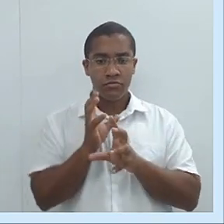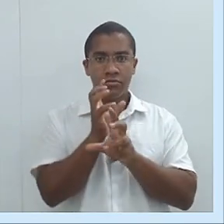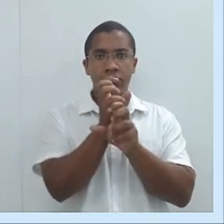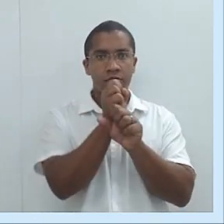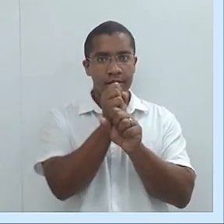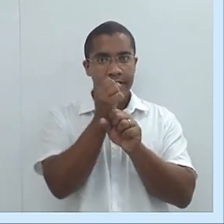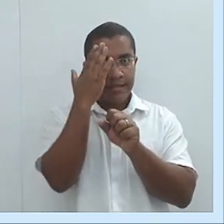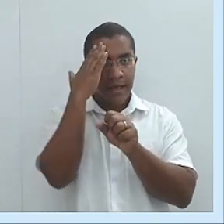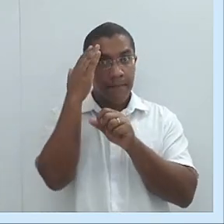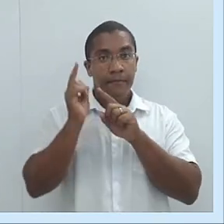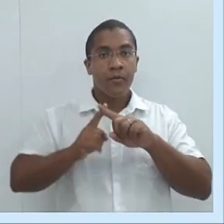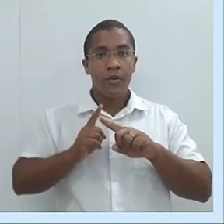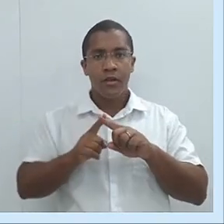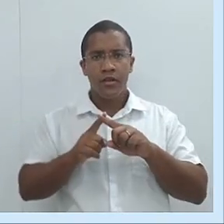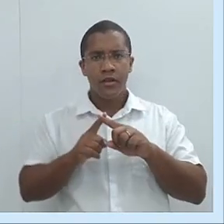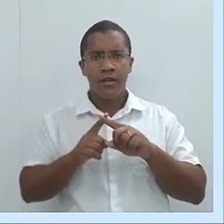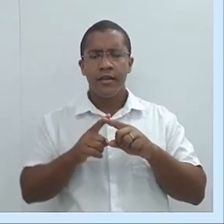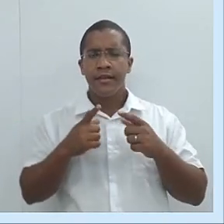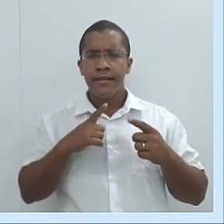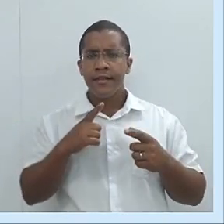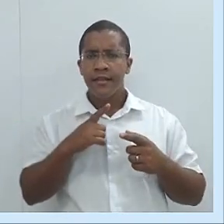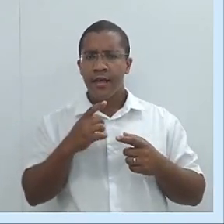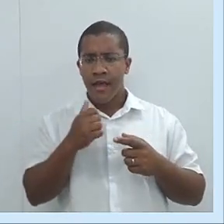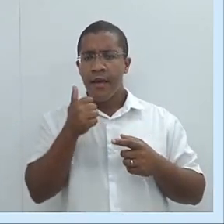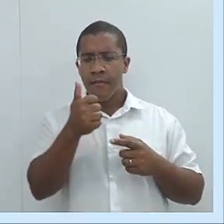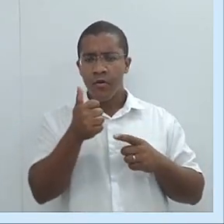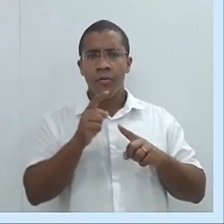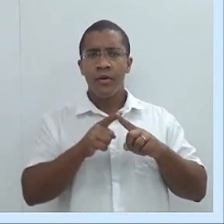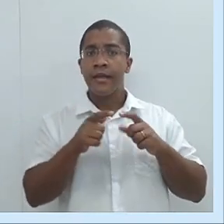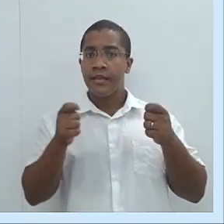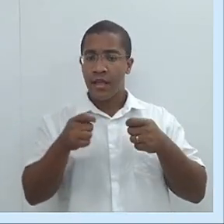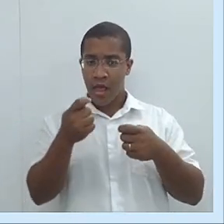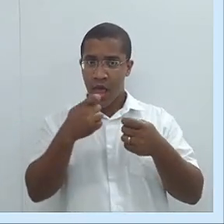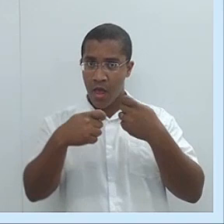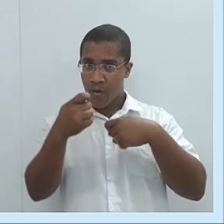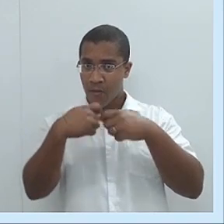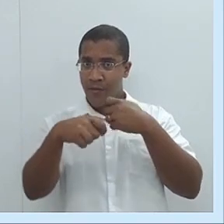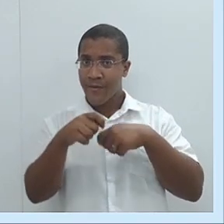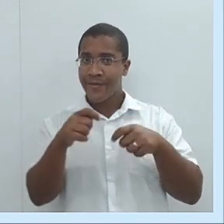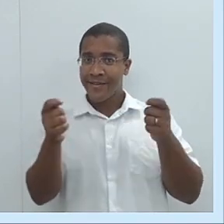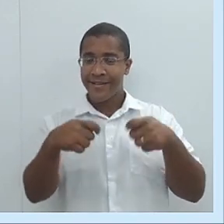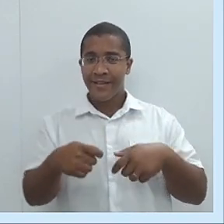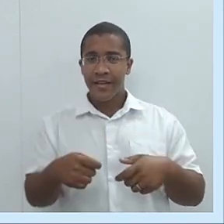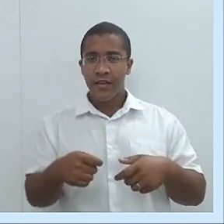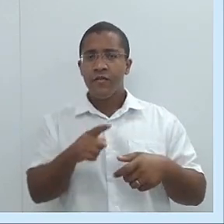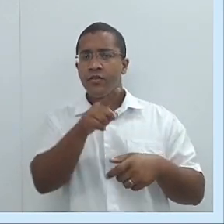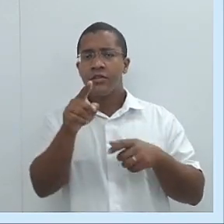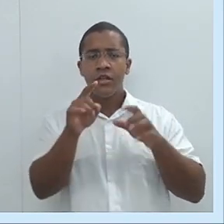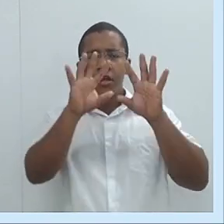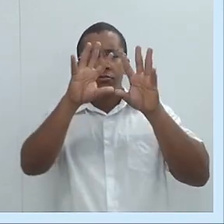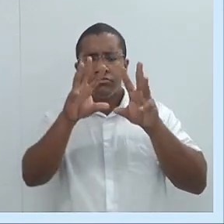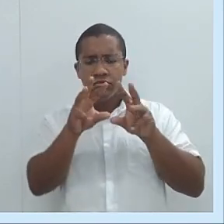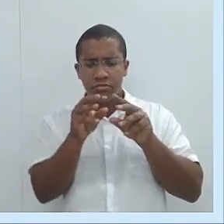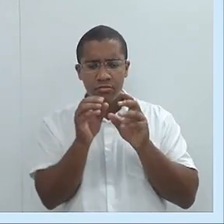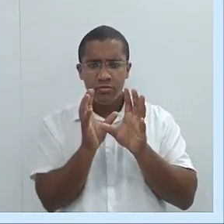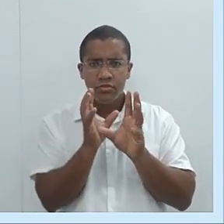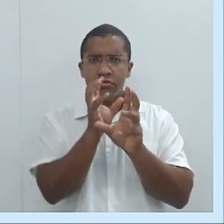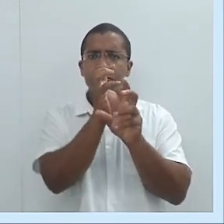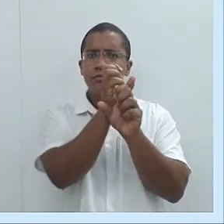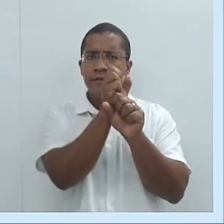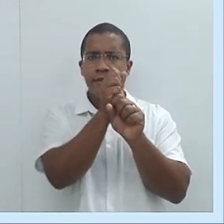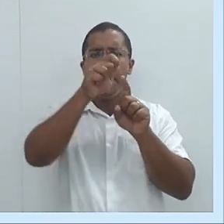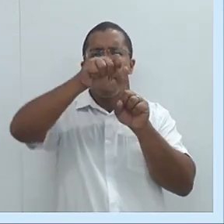falo de vantagens, eu estou falando sobre a nossa economia. Quando você calcula o seu